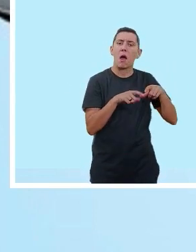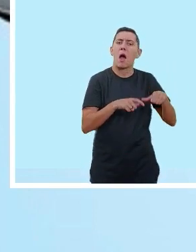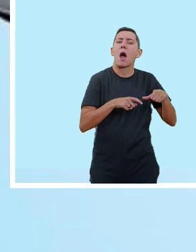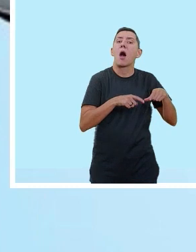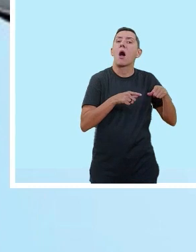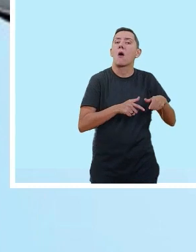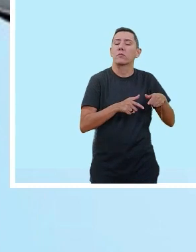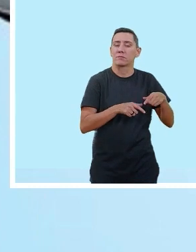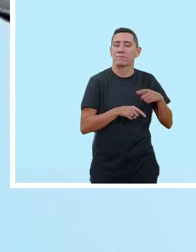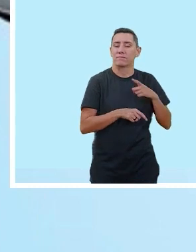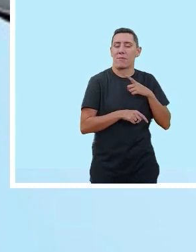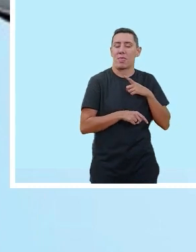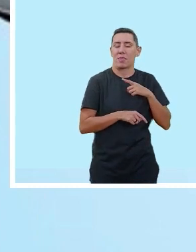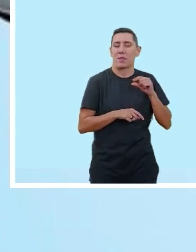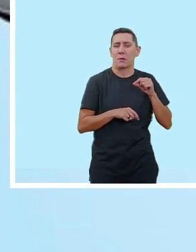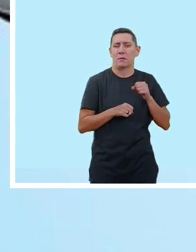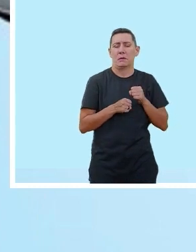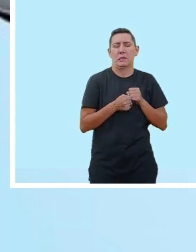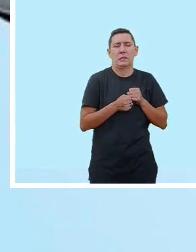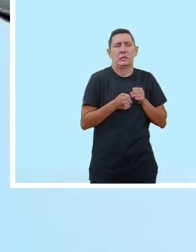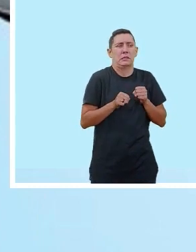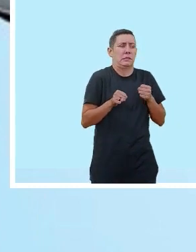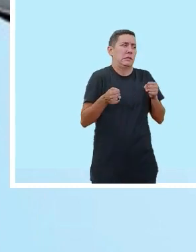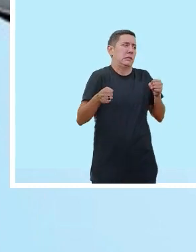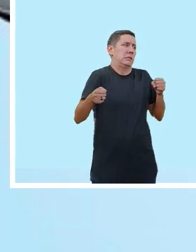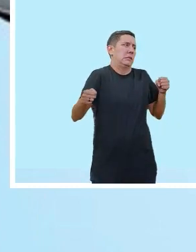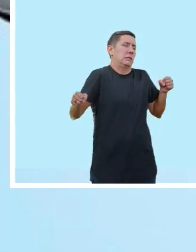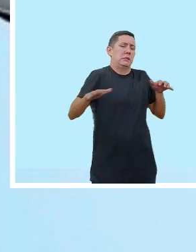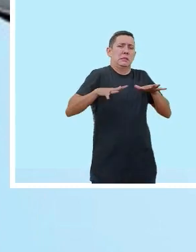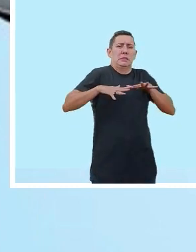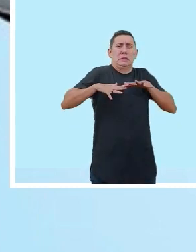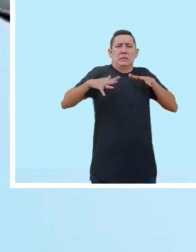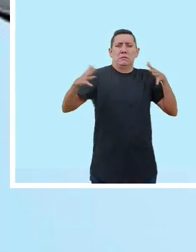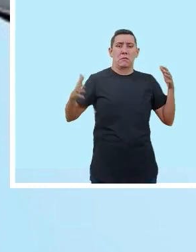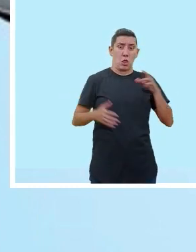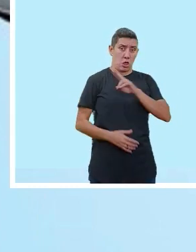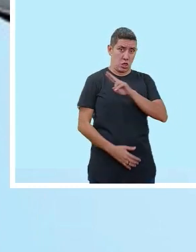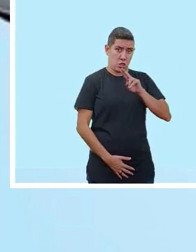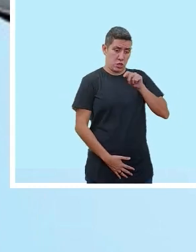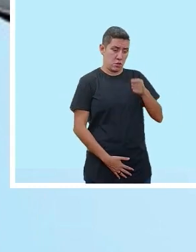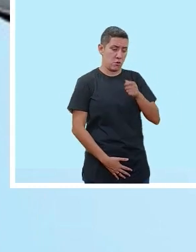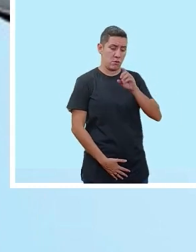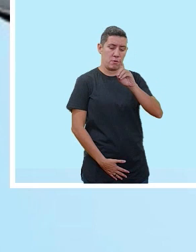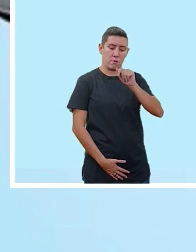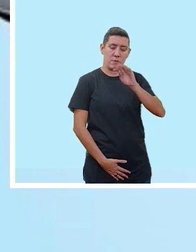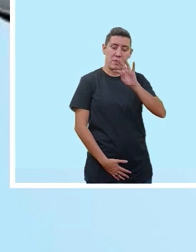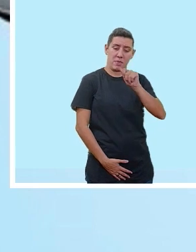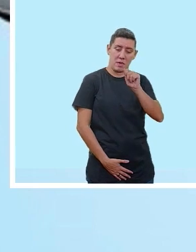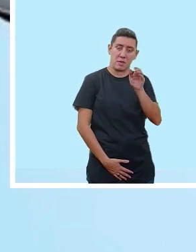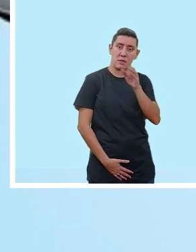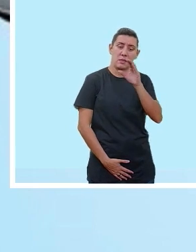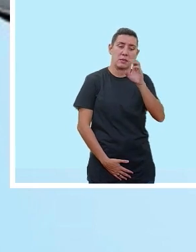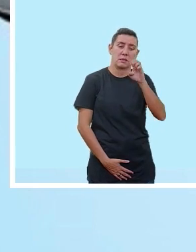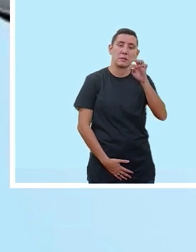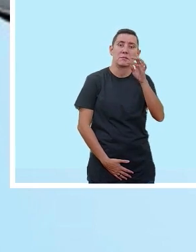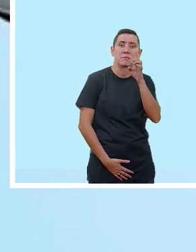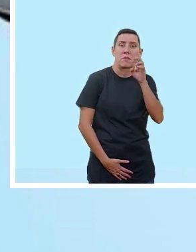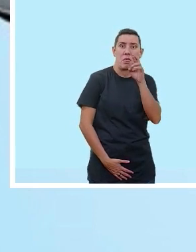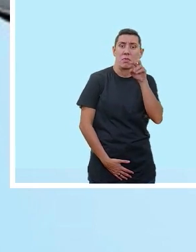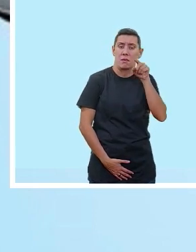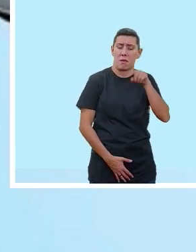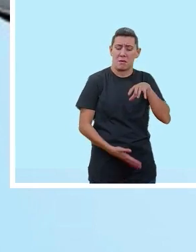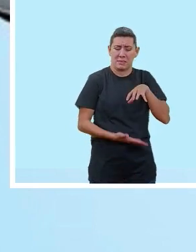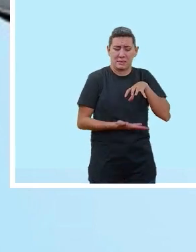grandes data centers, né? Então, os grandes data centers, eles são grandes consumidores de energia, né? A energia, ela